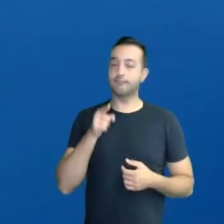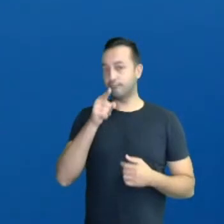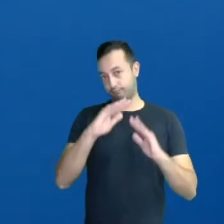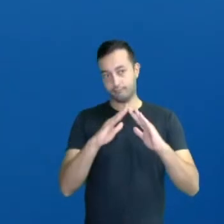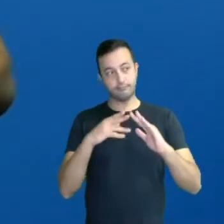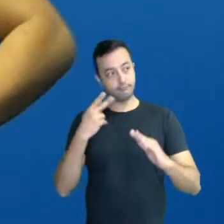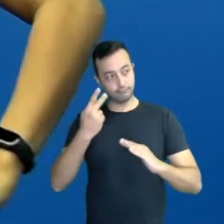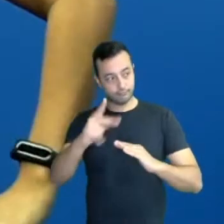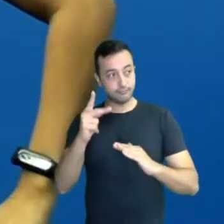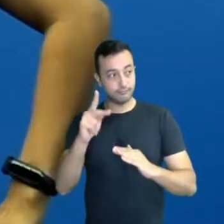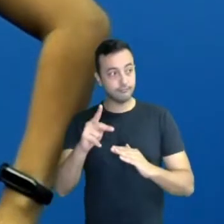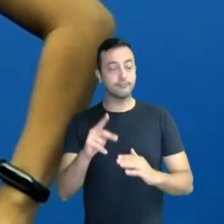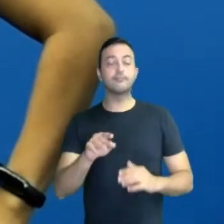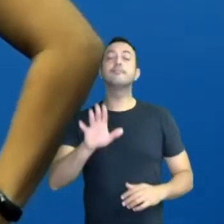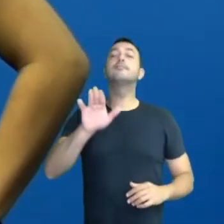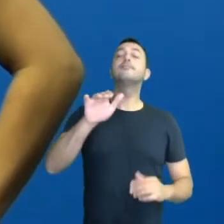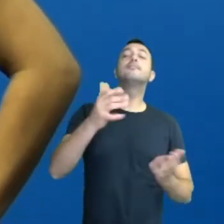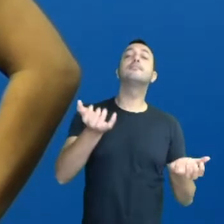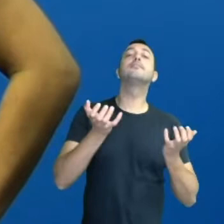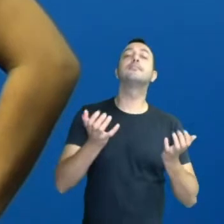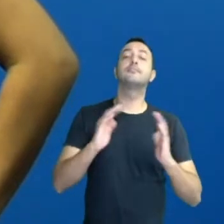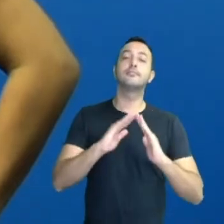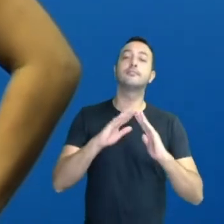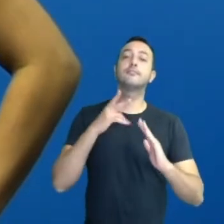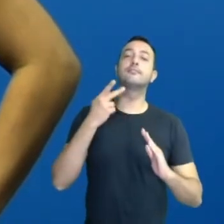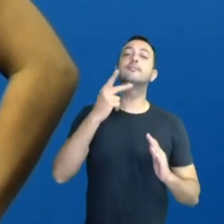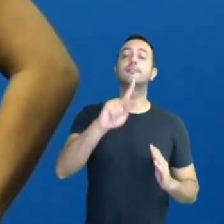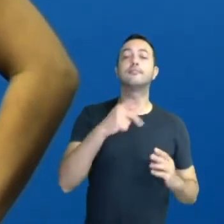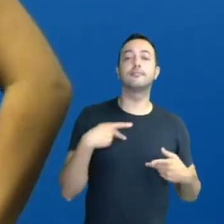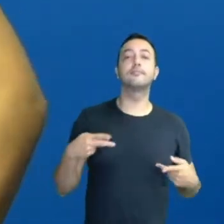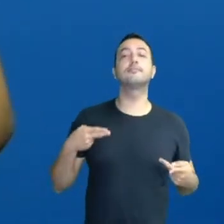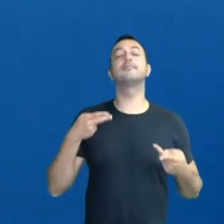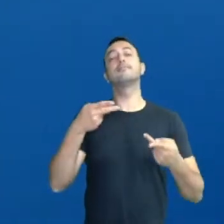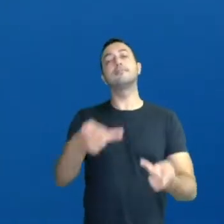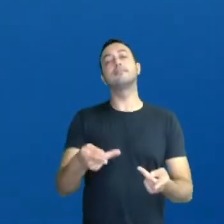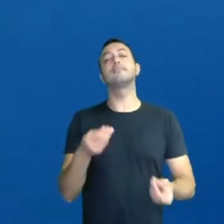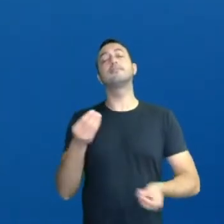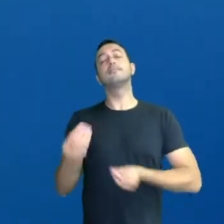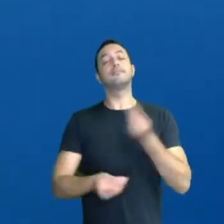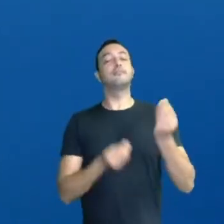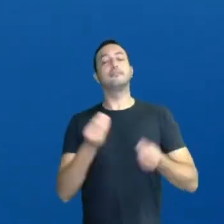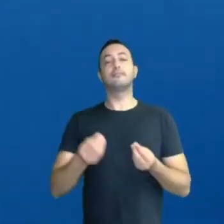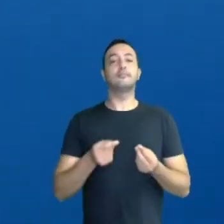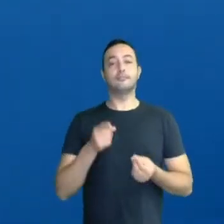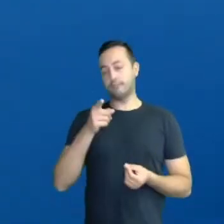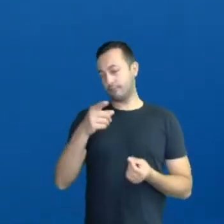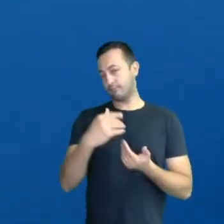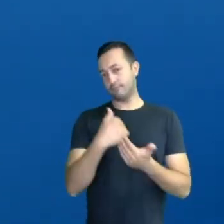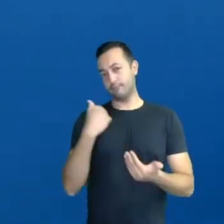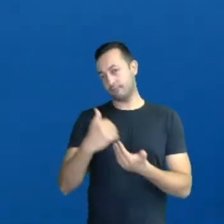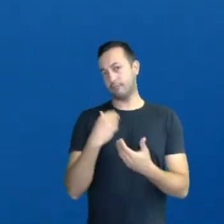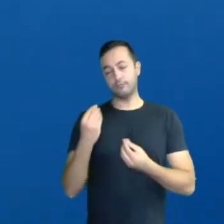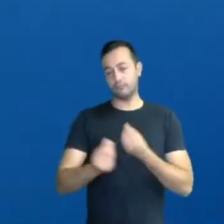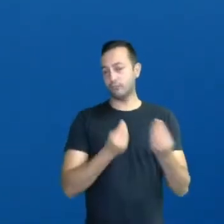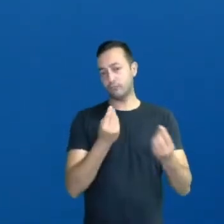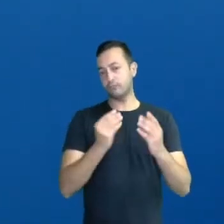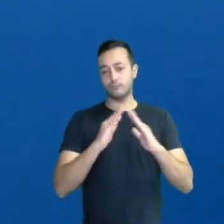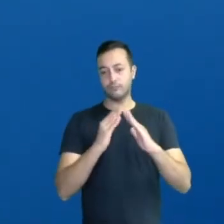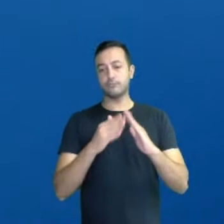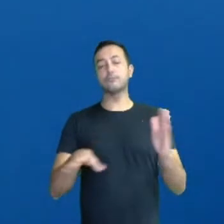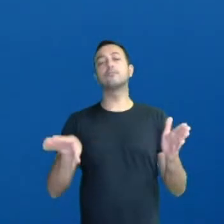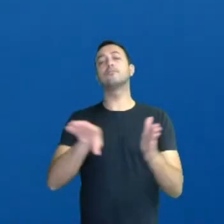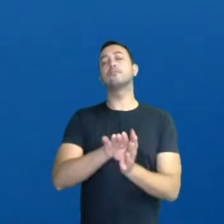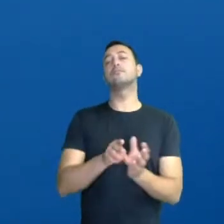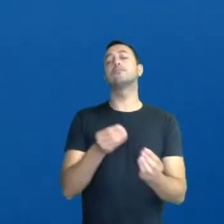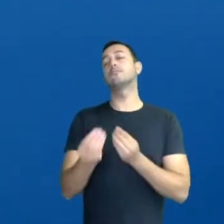sua casa, ei, aluno, quero ir na sua casa, quero fazer uma visita, como é que você me diria para chegar na sua casa?